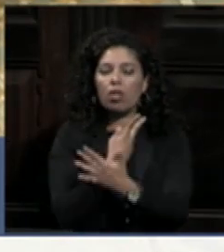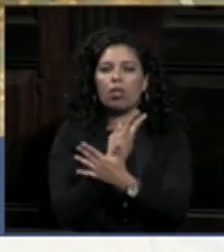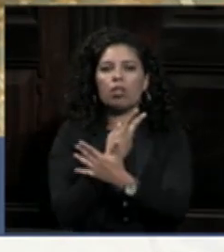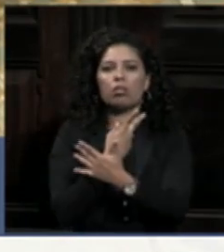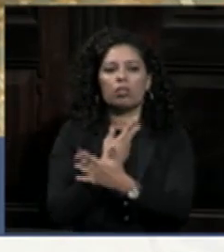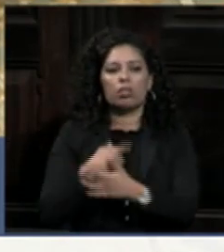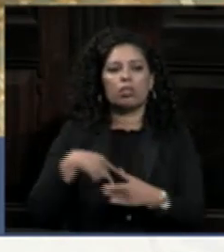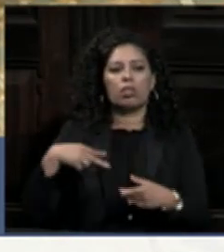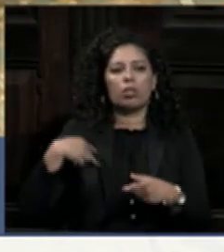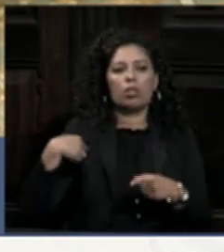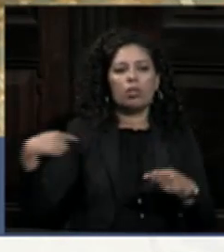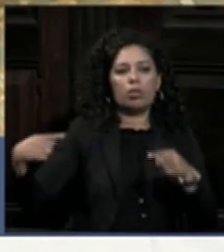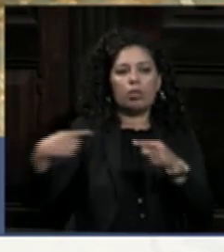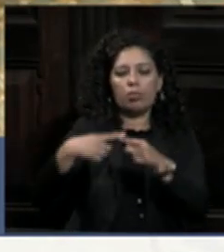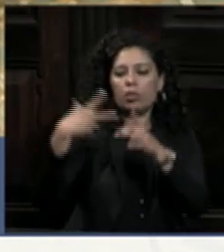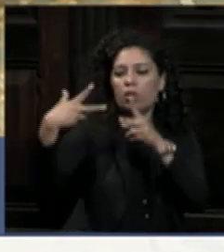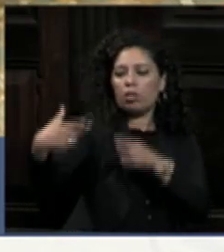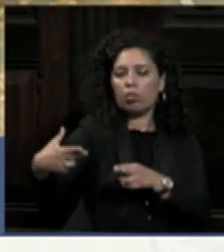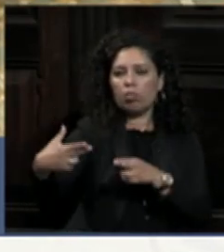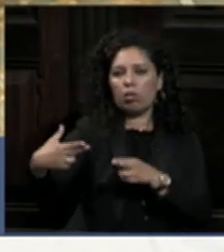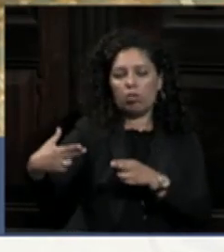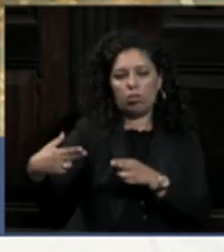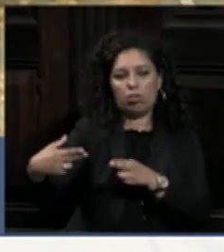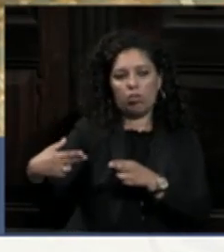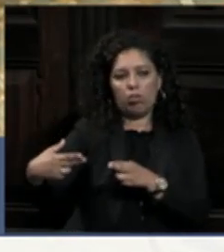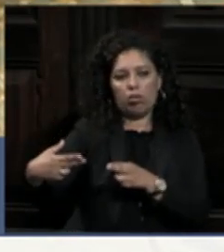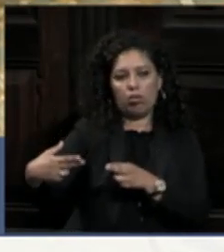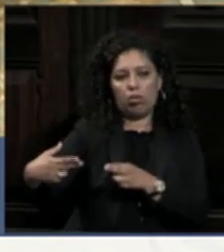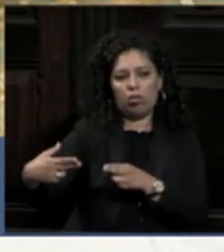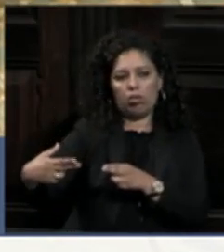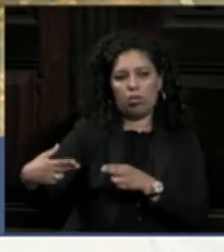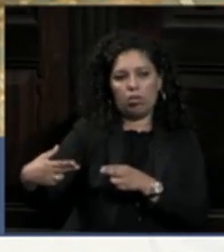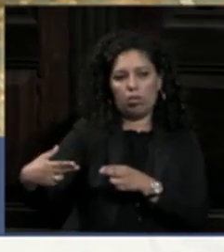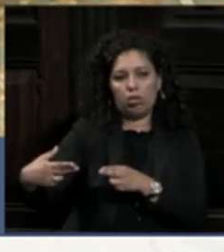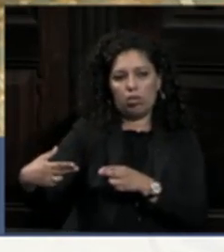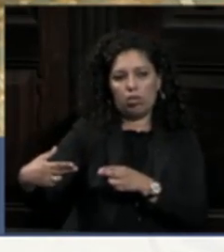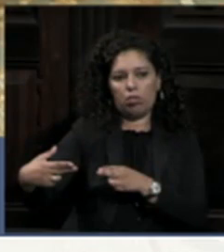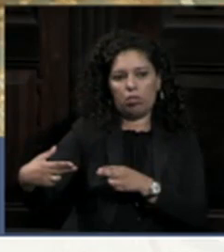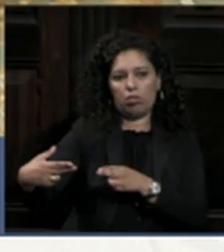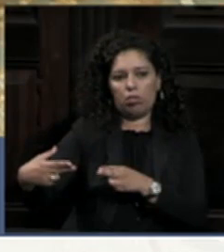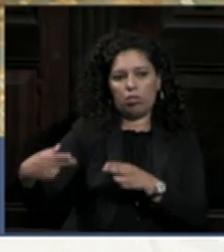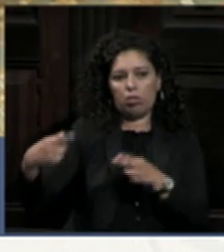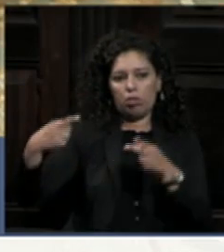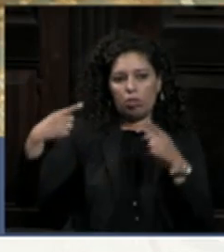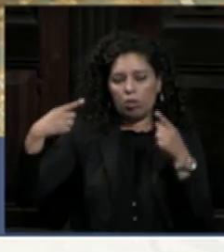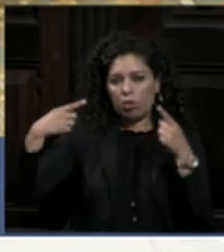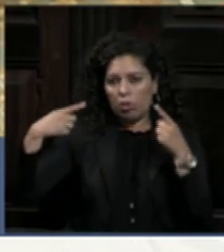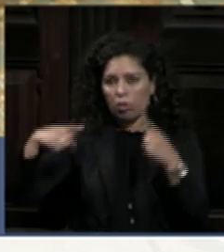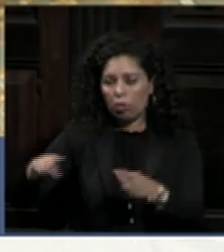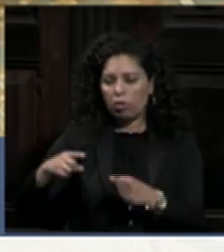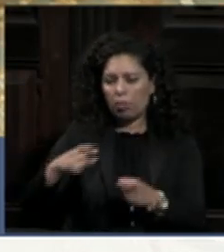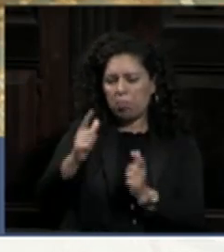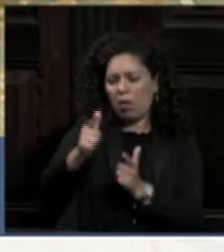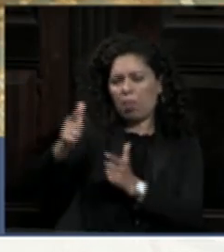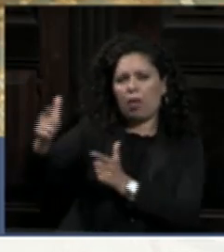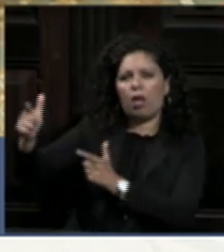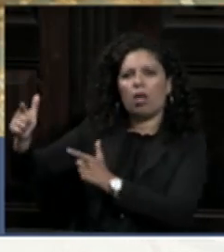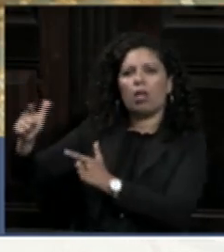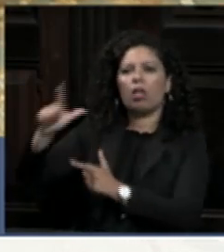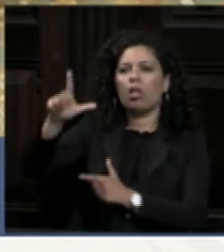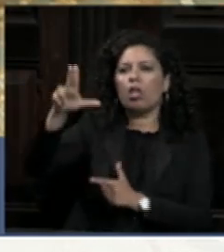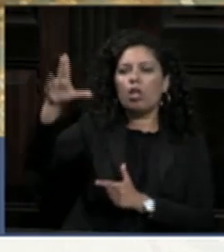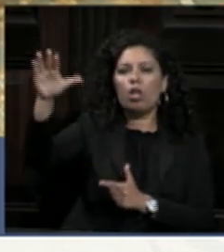forma como eu pude hugo os tiros que foram dados a caravana do presidente lula que até hoje não foram